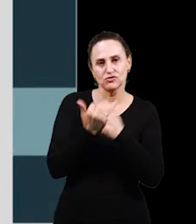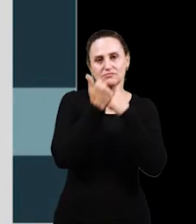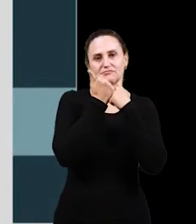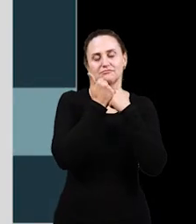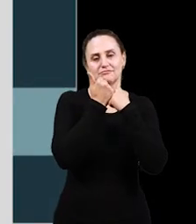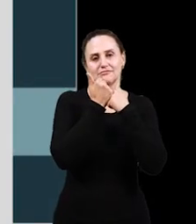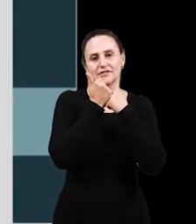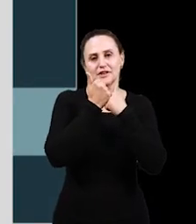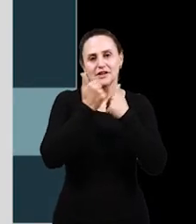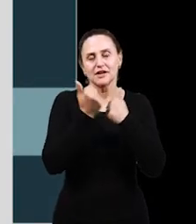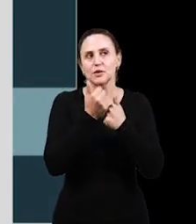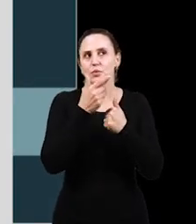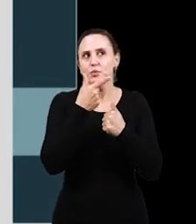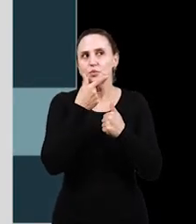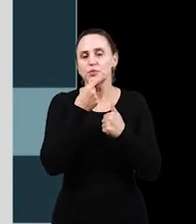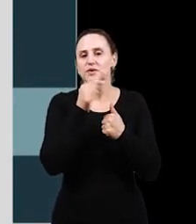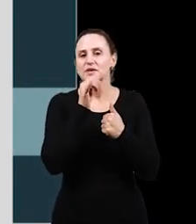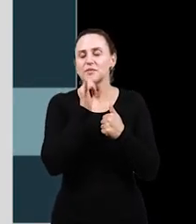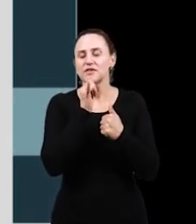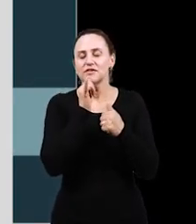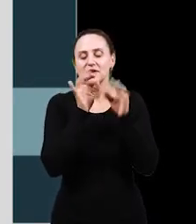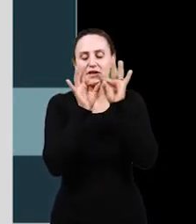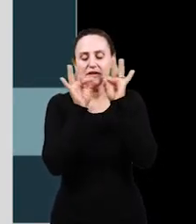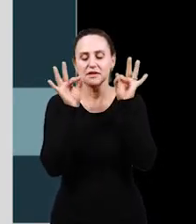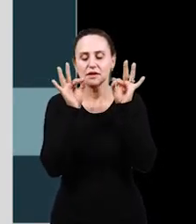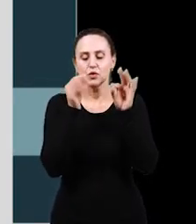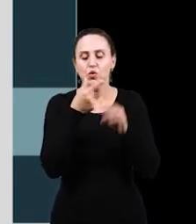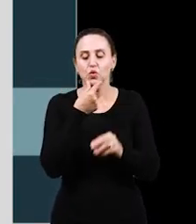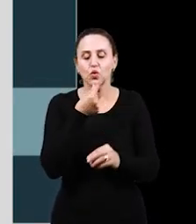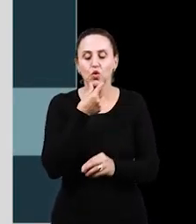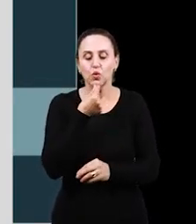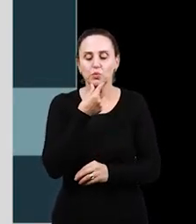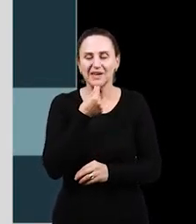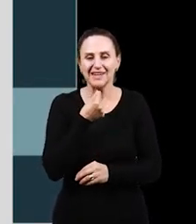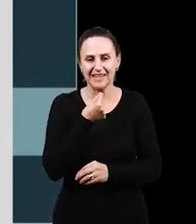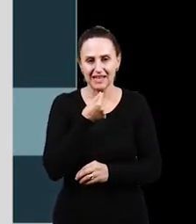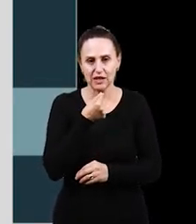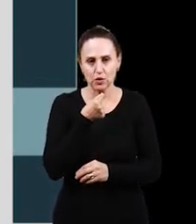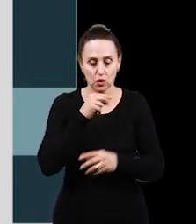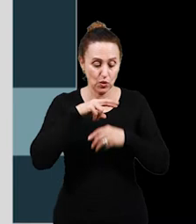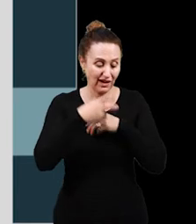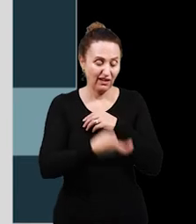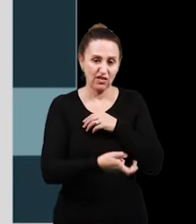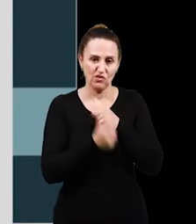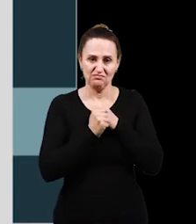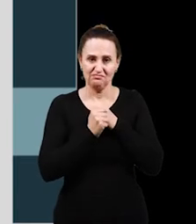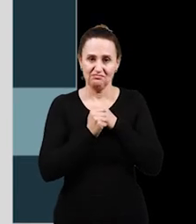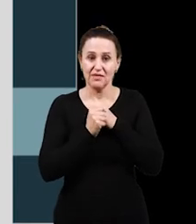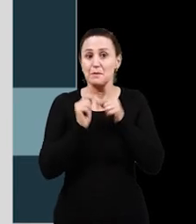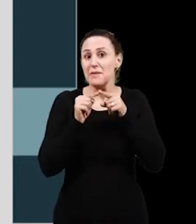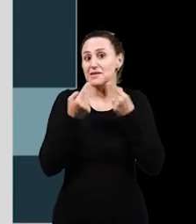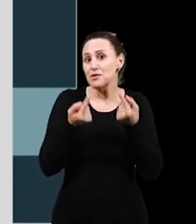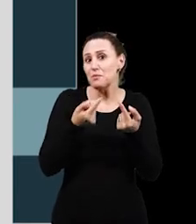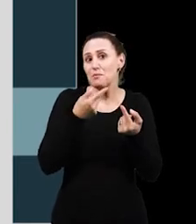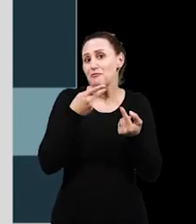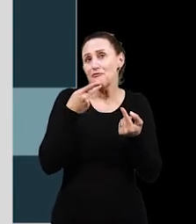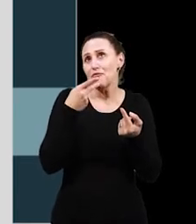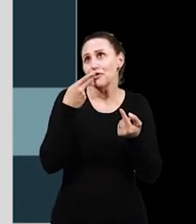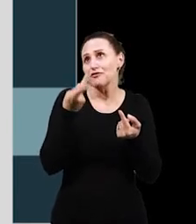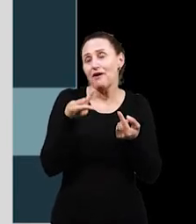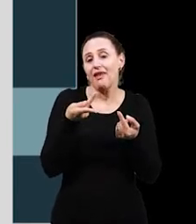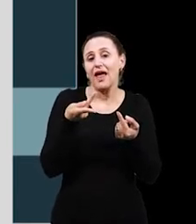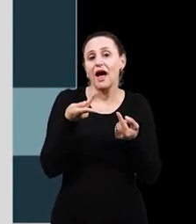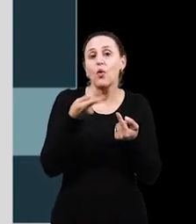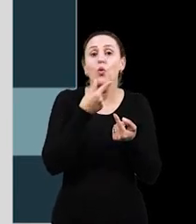eu posso dizer o menino caiu posso dizer o garoto o que a o guri né então isso são relações